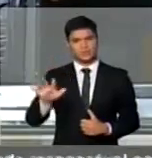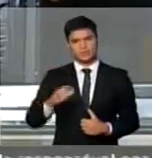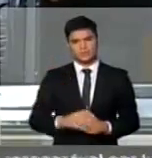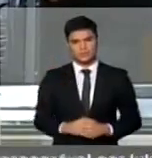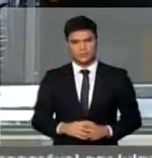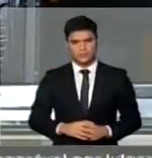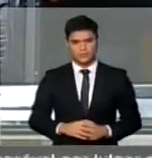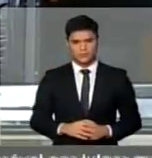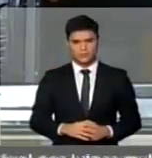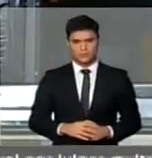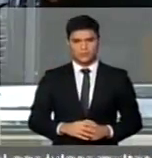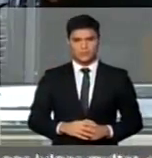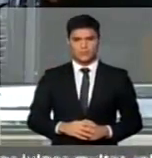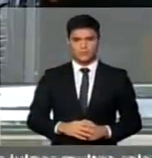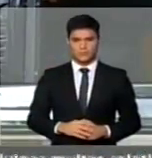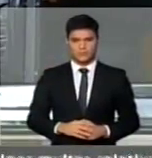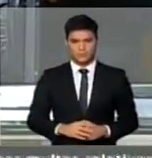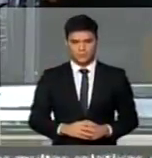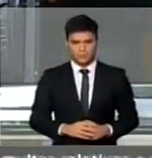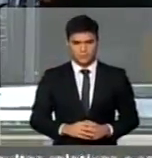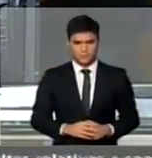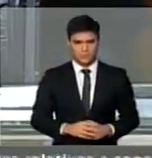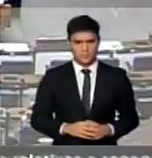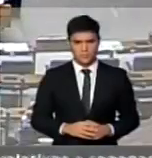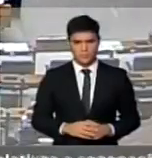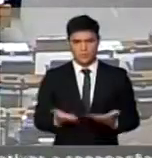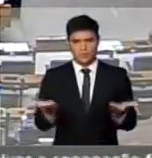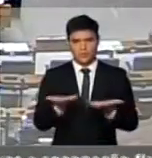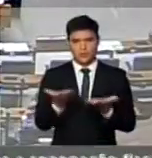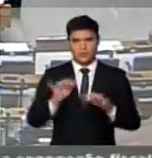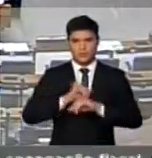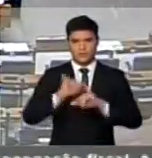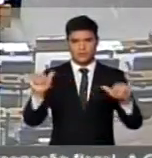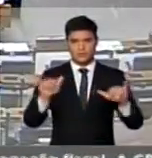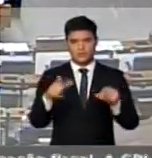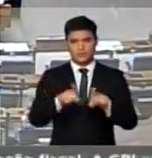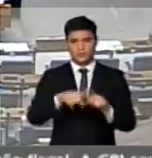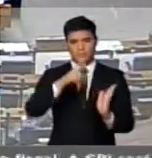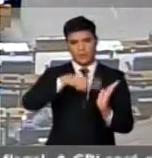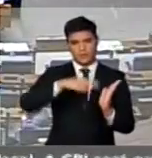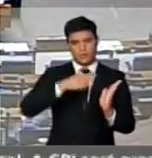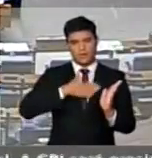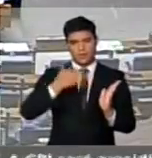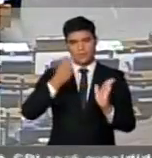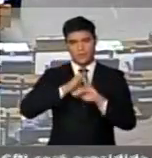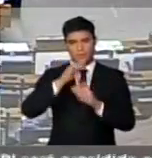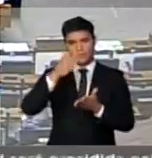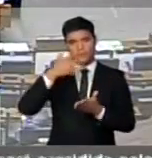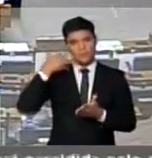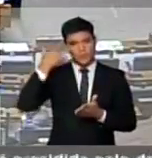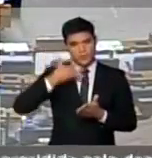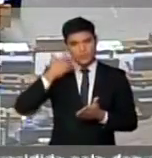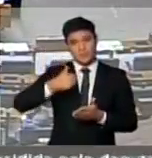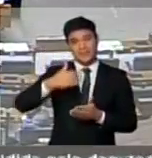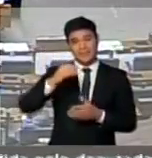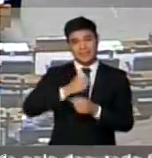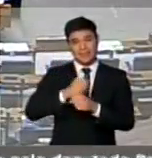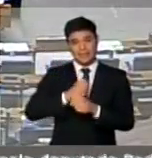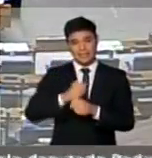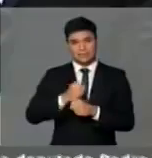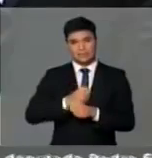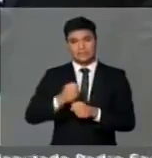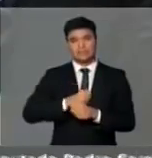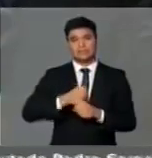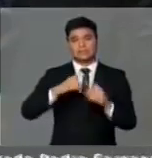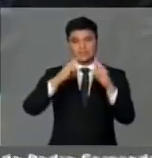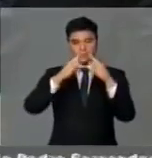Olá, deputado Ivan Valente. Senhor presidente, queria fazer um registro, dar como lido o nosso pronunciamento. 10 anos do Círculo